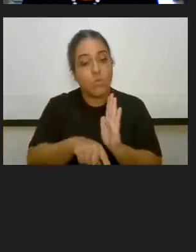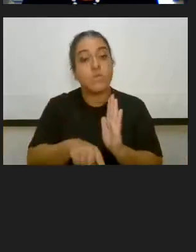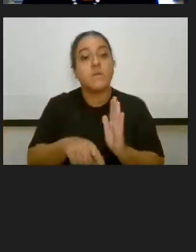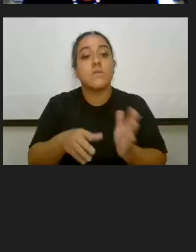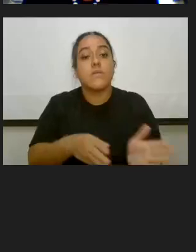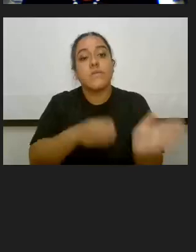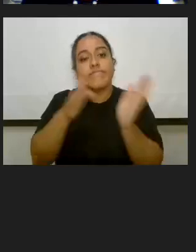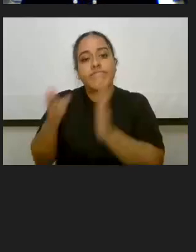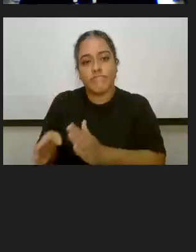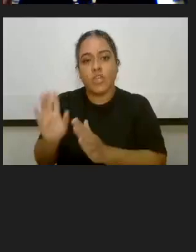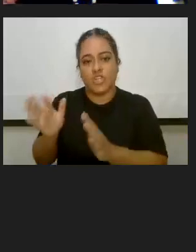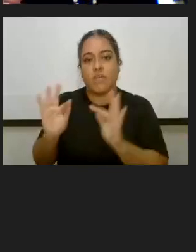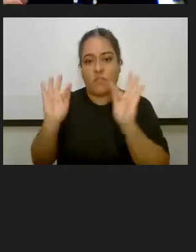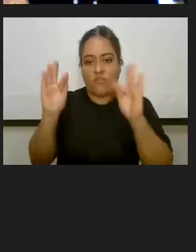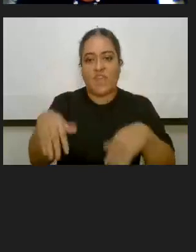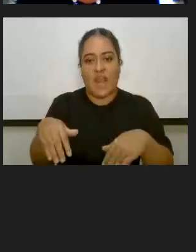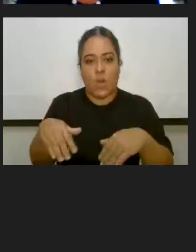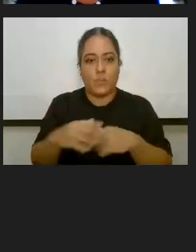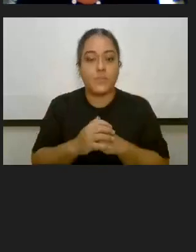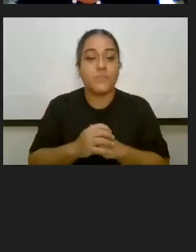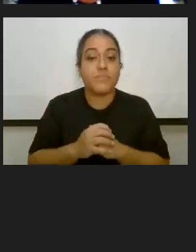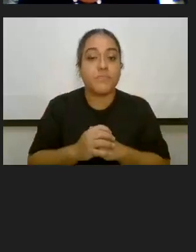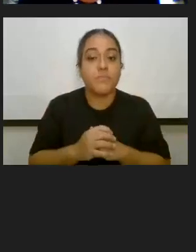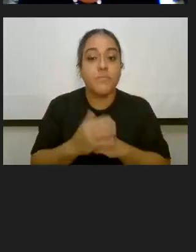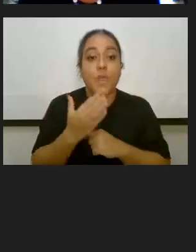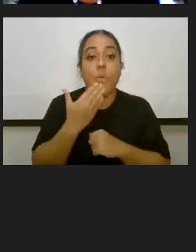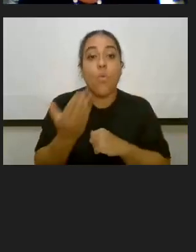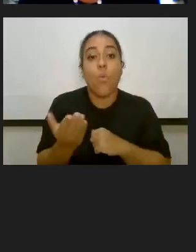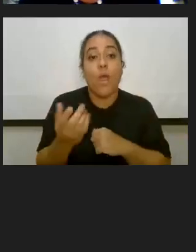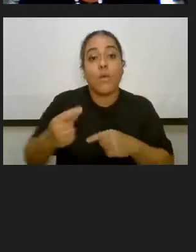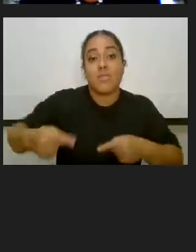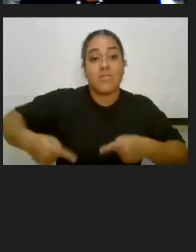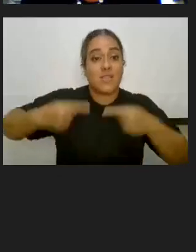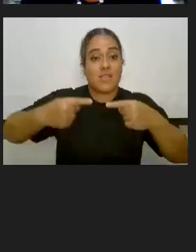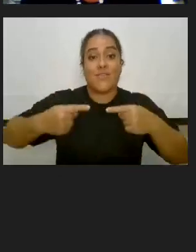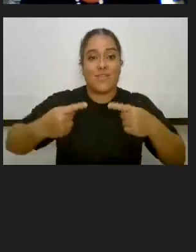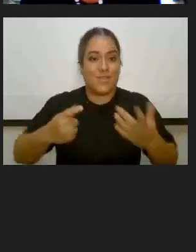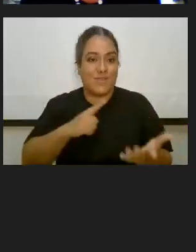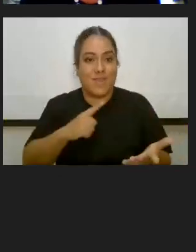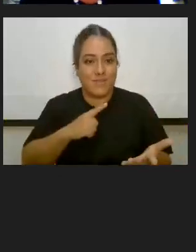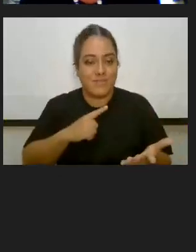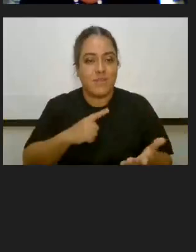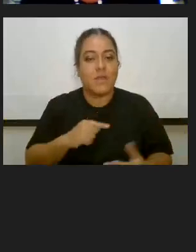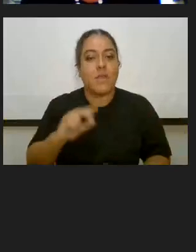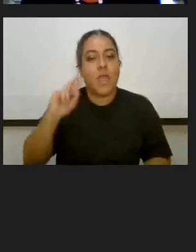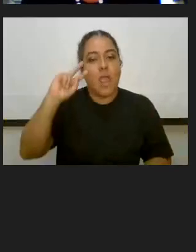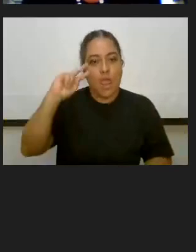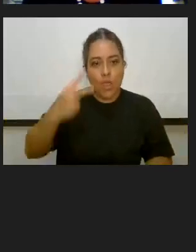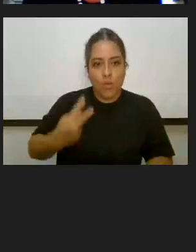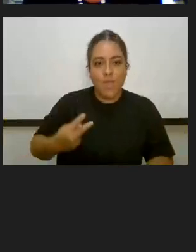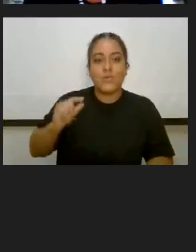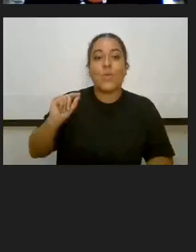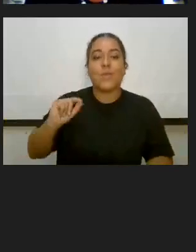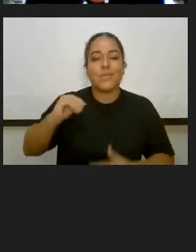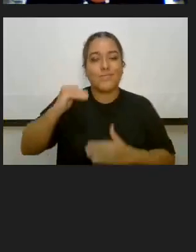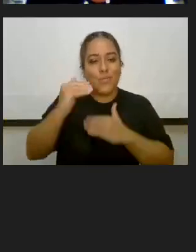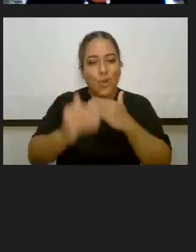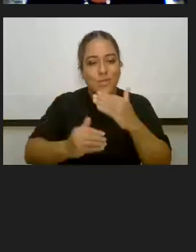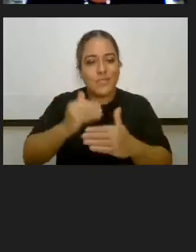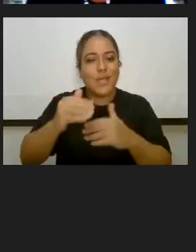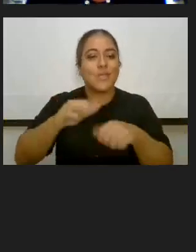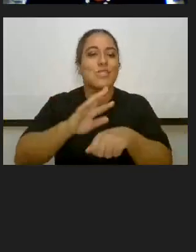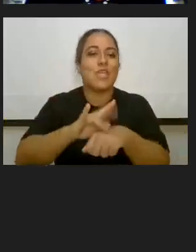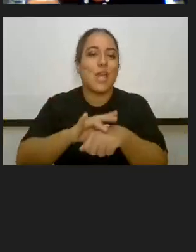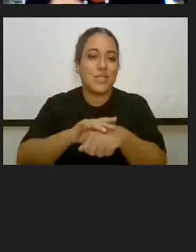final. Quais são os nossos desafios? Reconhecer que há um processo de adoecimento das